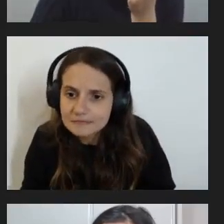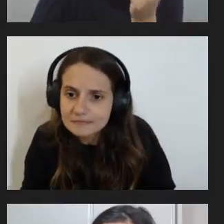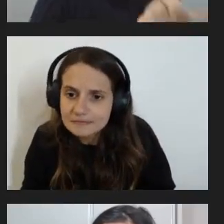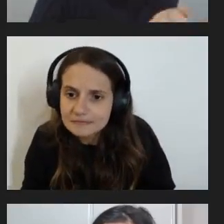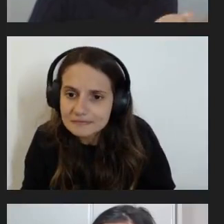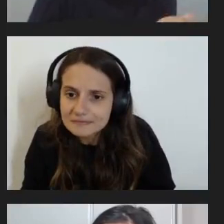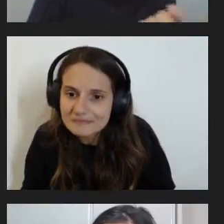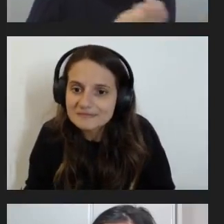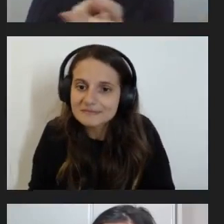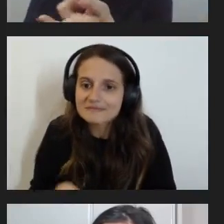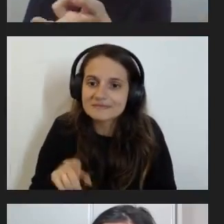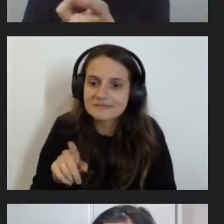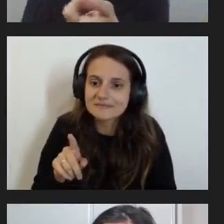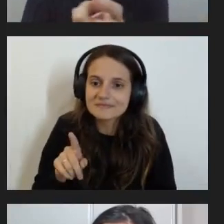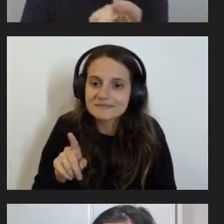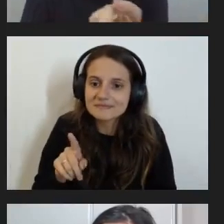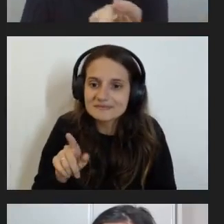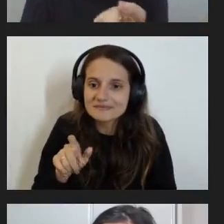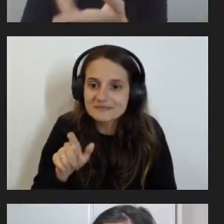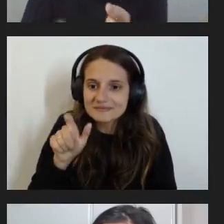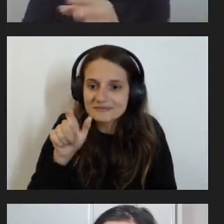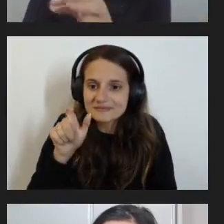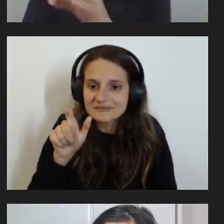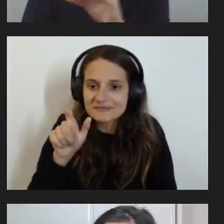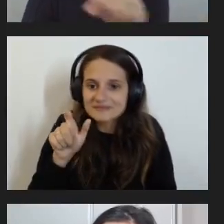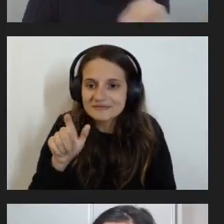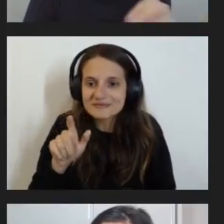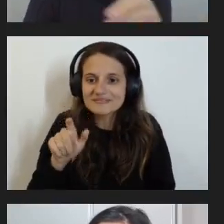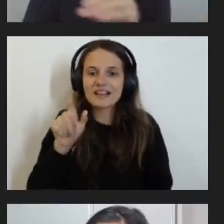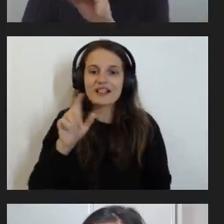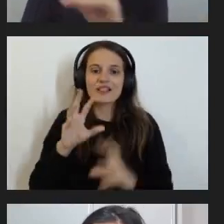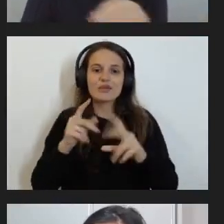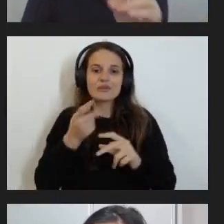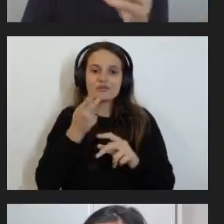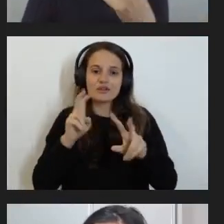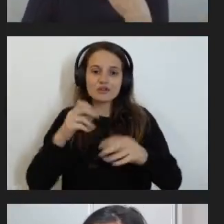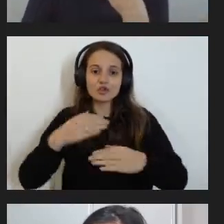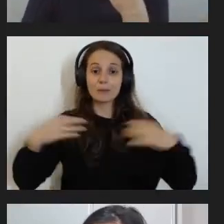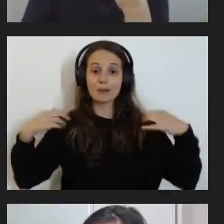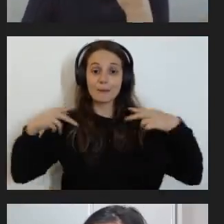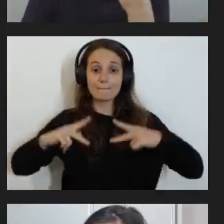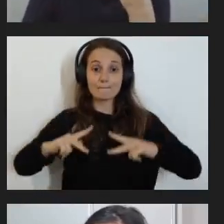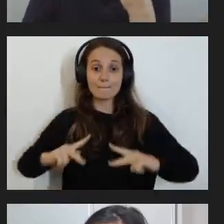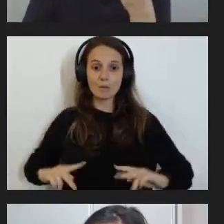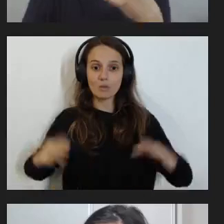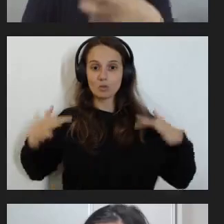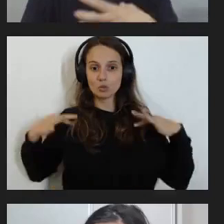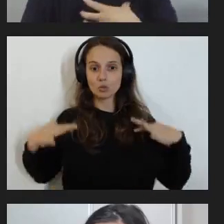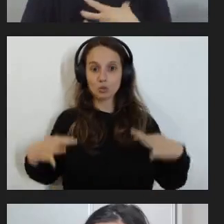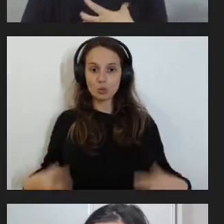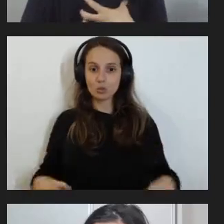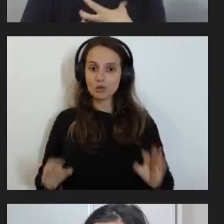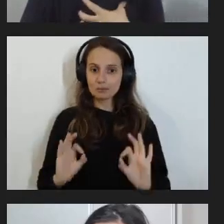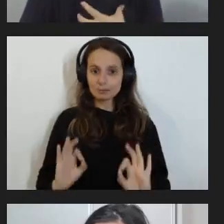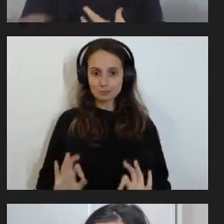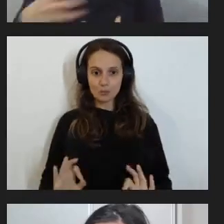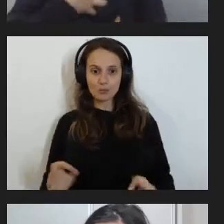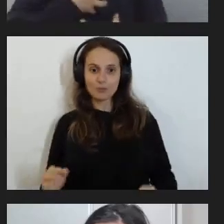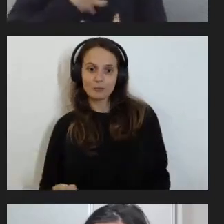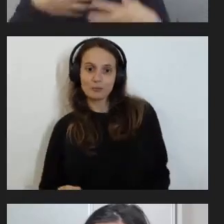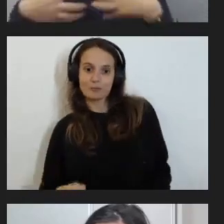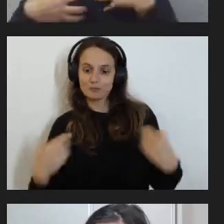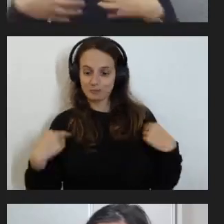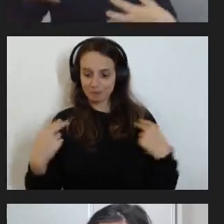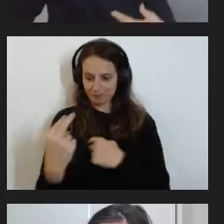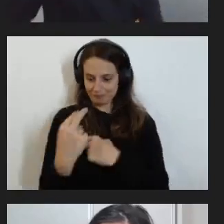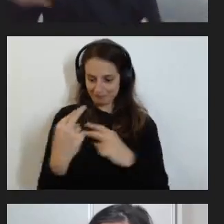A cada slide seu muda a minha postura. Gente, isso é muito, muito comum, tá? A gente vai se identificando, meu Deus, e agora? Não sei